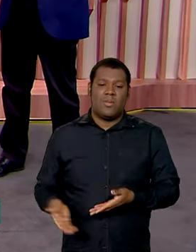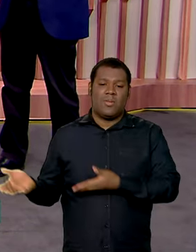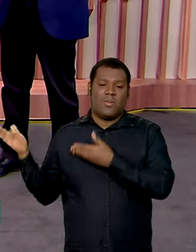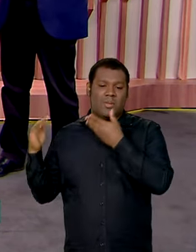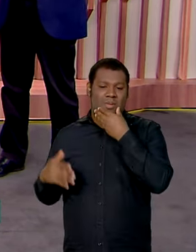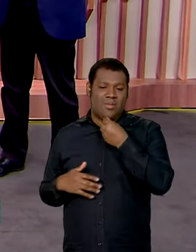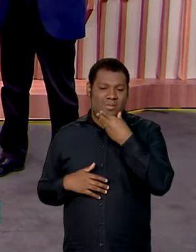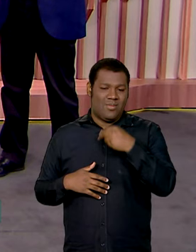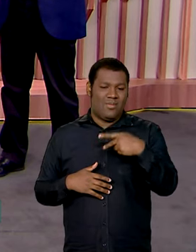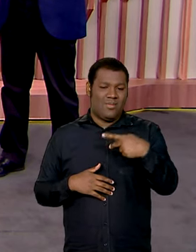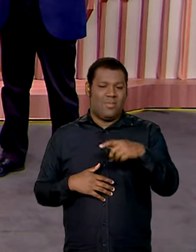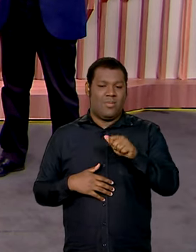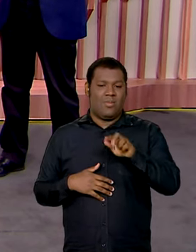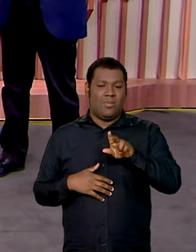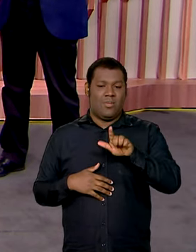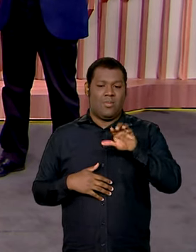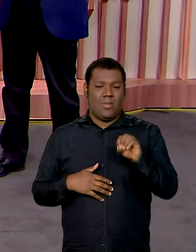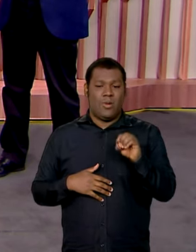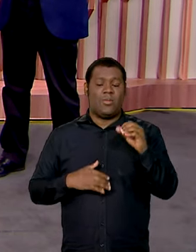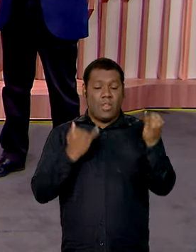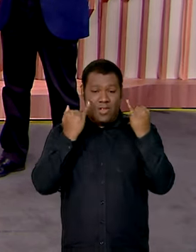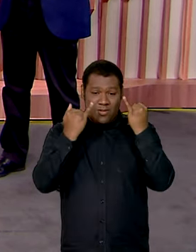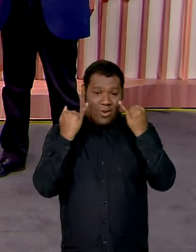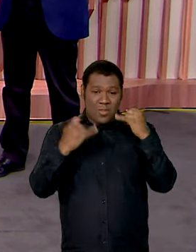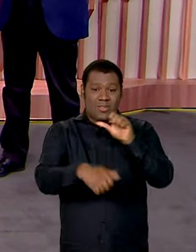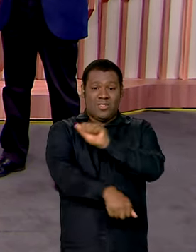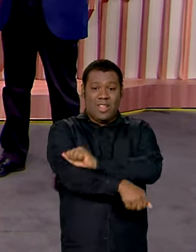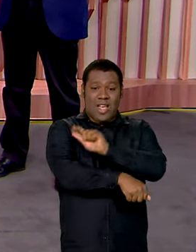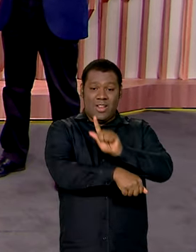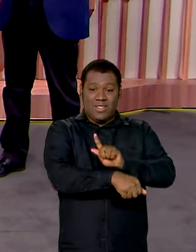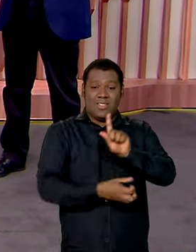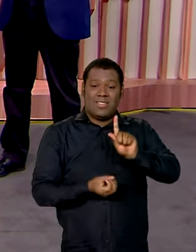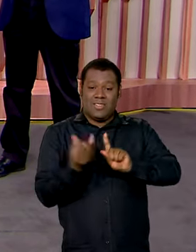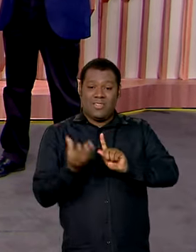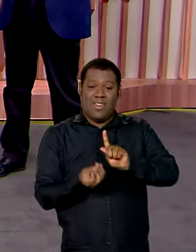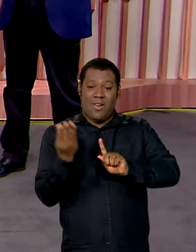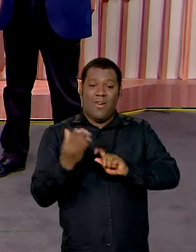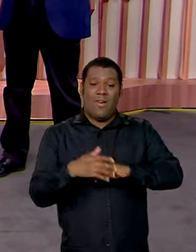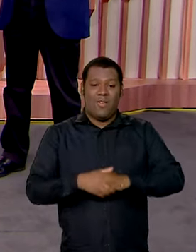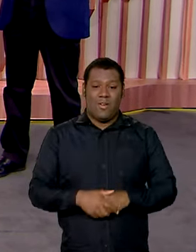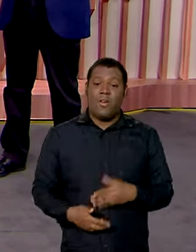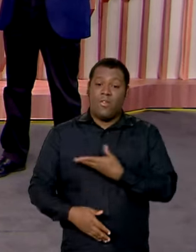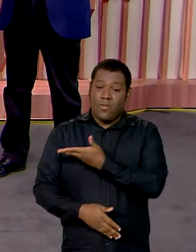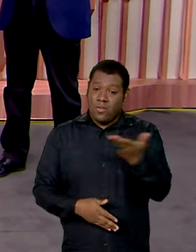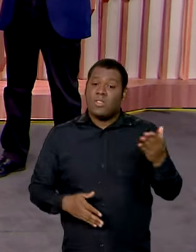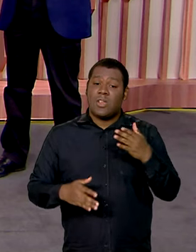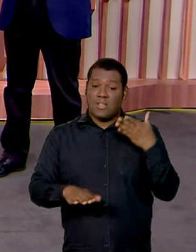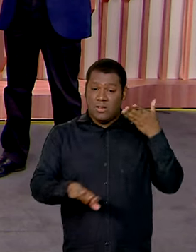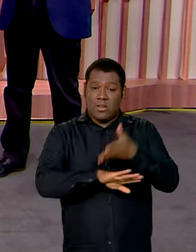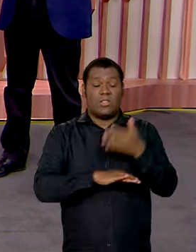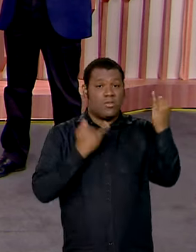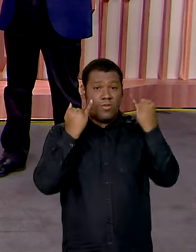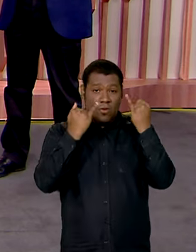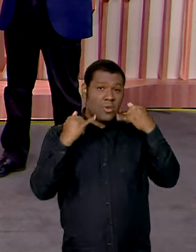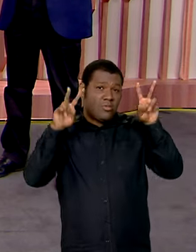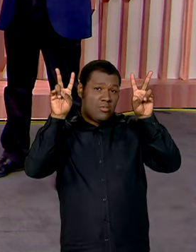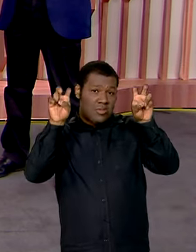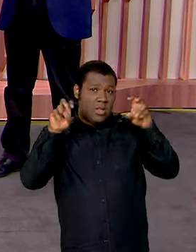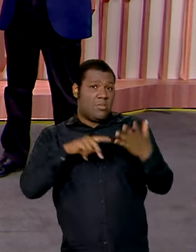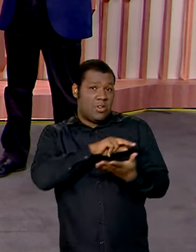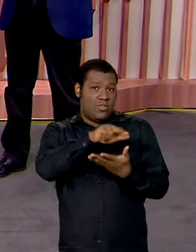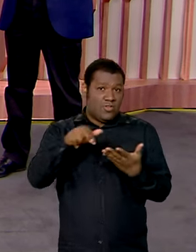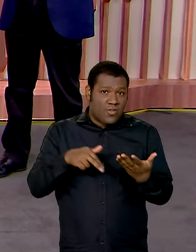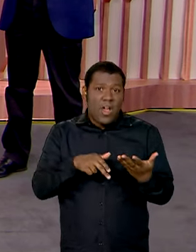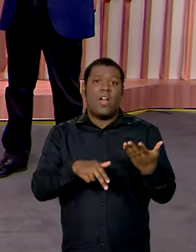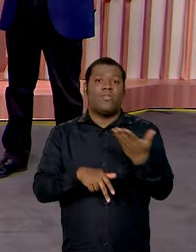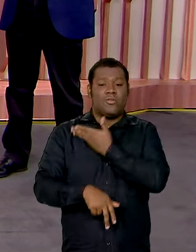Donizetti com as informações da agência Gov. Você sabe que você pode consultar essas informações e outros temas relacionados ao